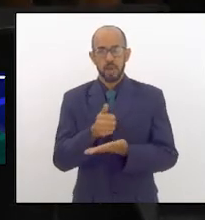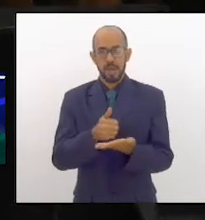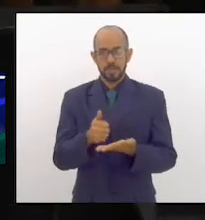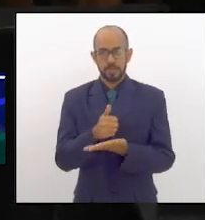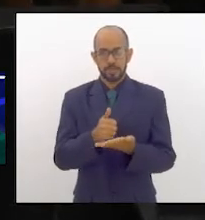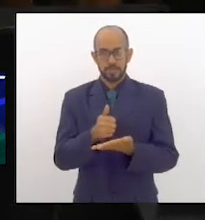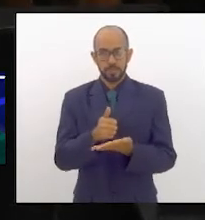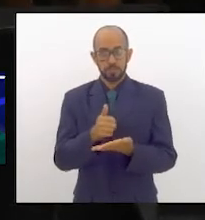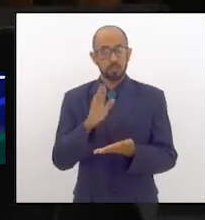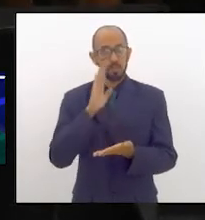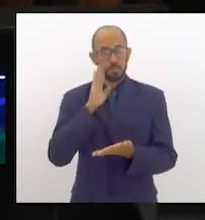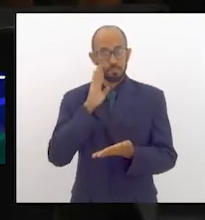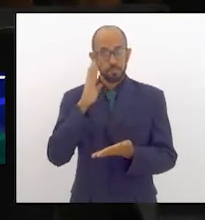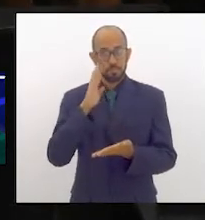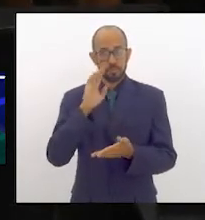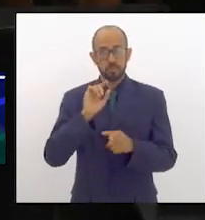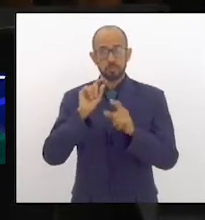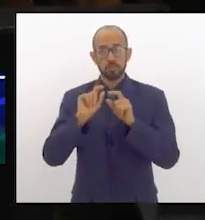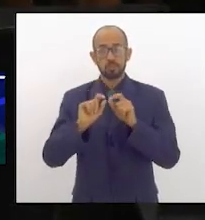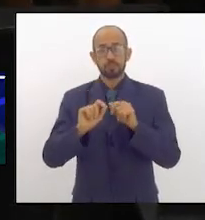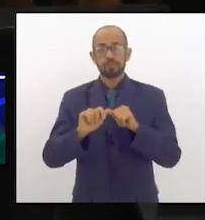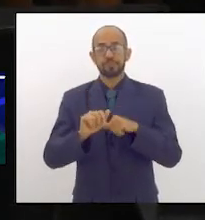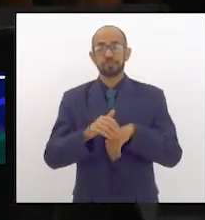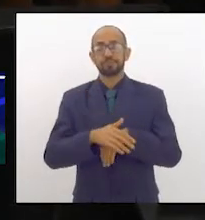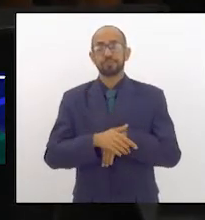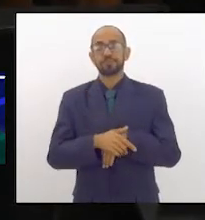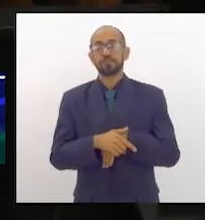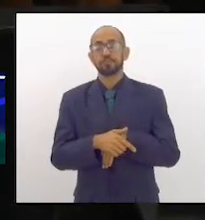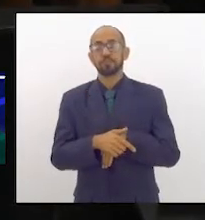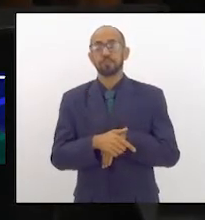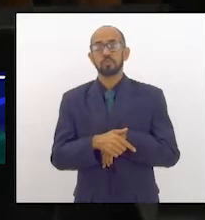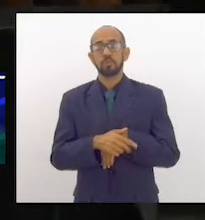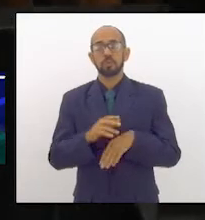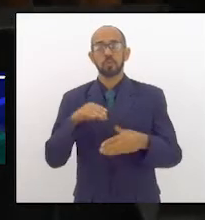maior o seu anexo